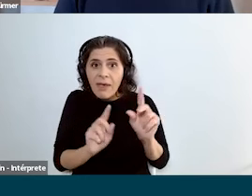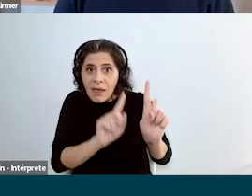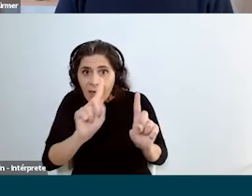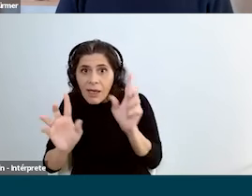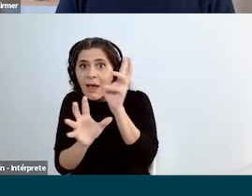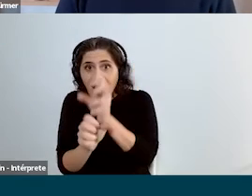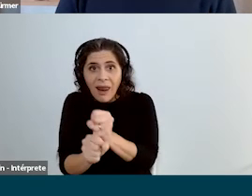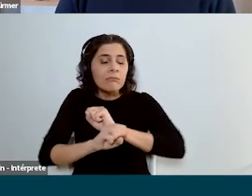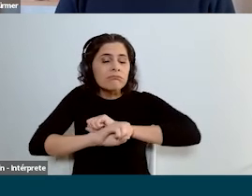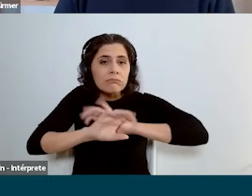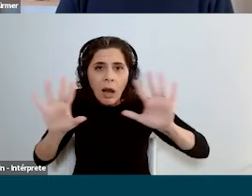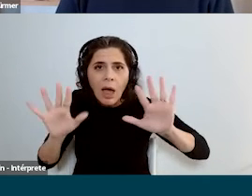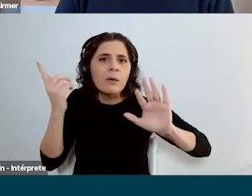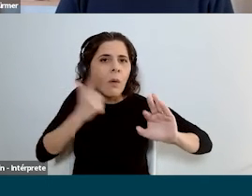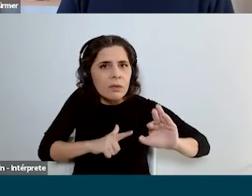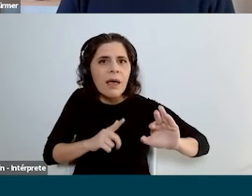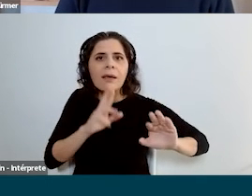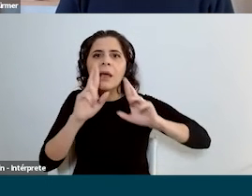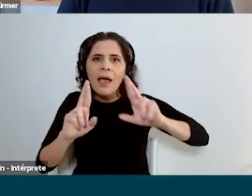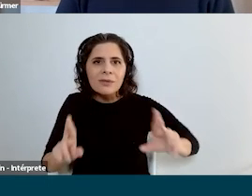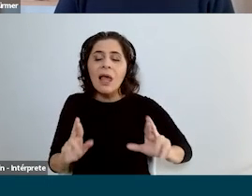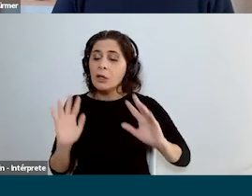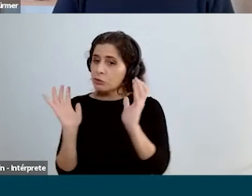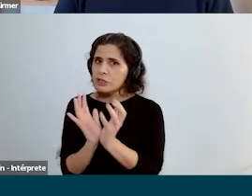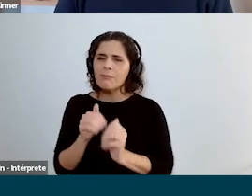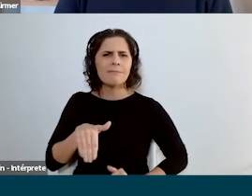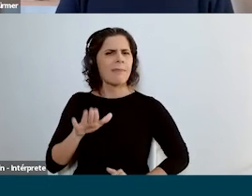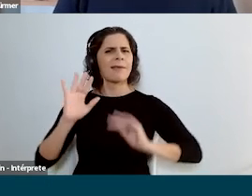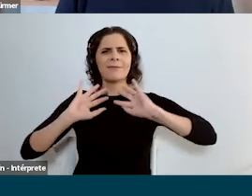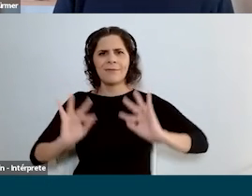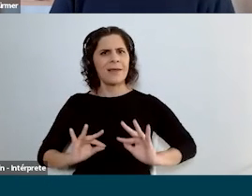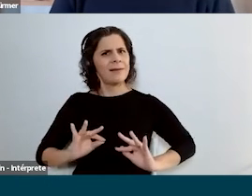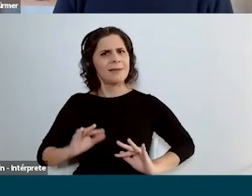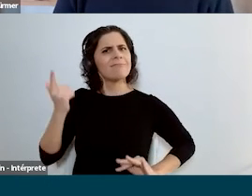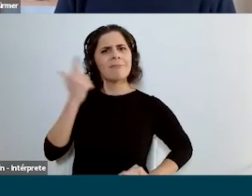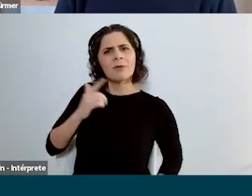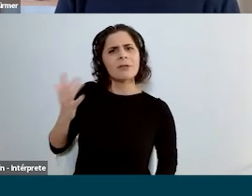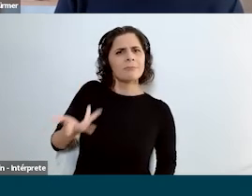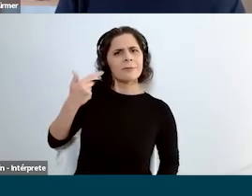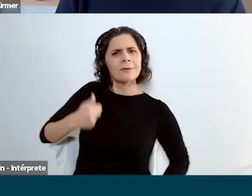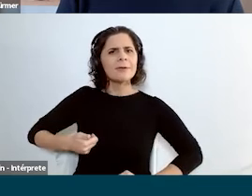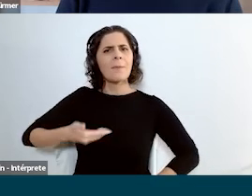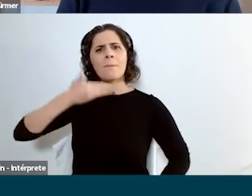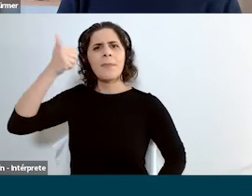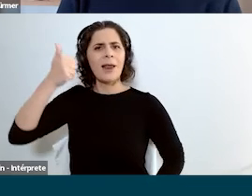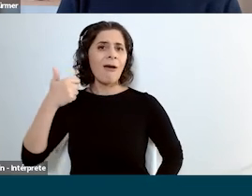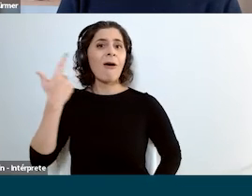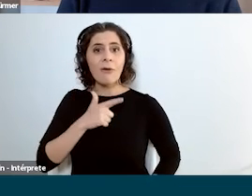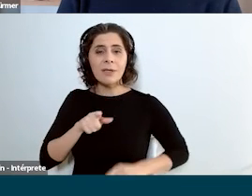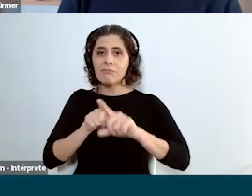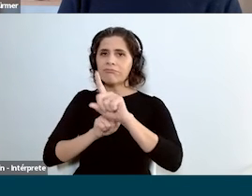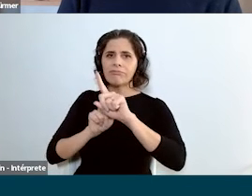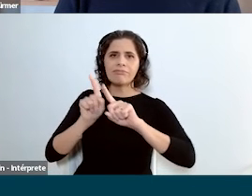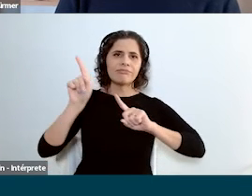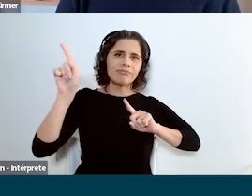consegue ter clareza de métricas e demonstrar resultados de forma clara, a gente tem um time mais feliz, mais efetivo, e a gente consegue se desenvolver